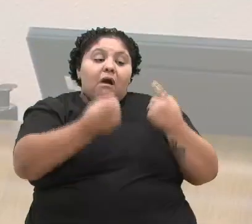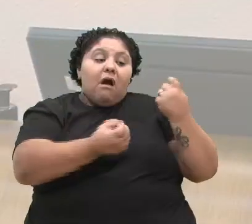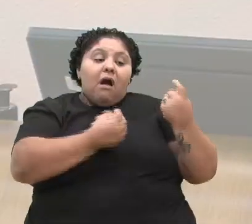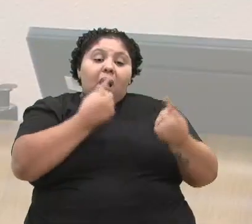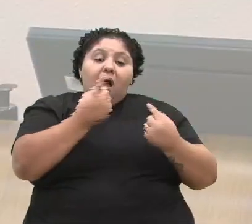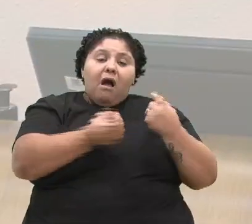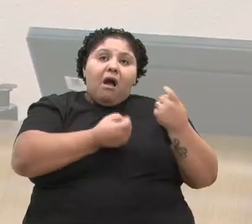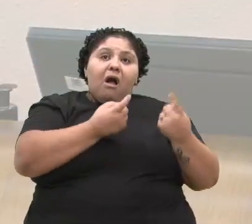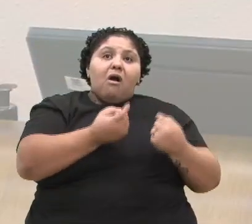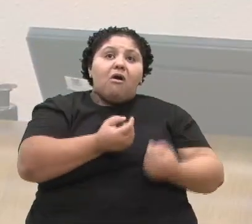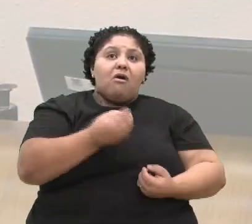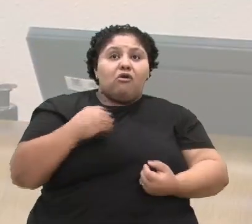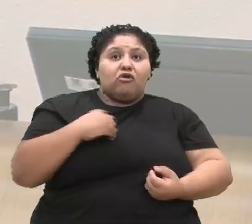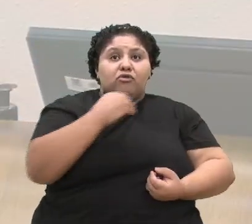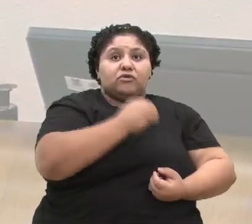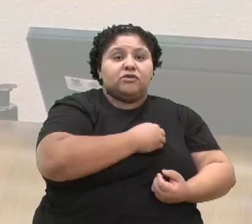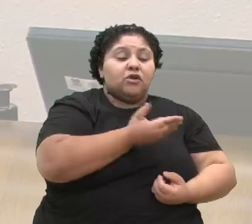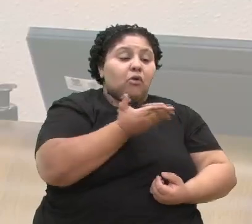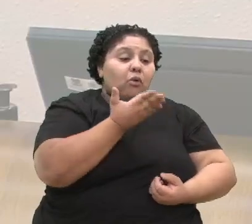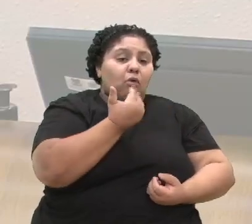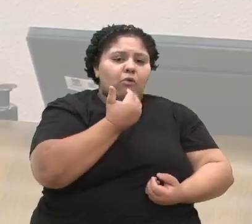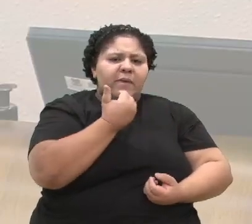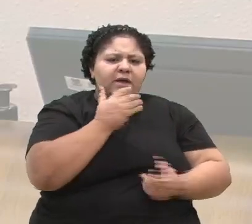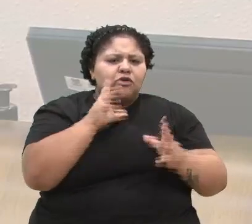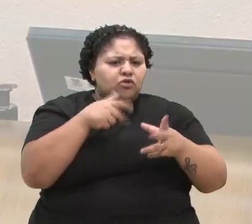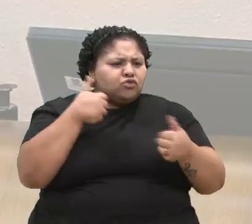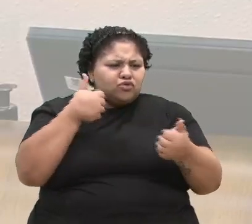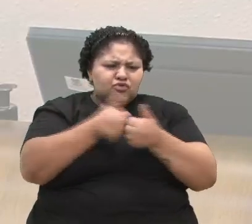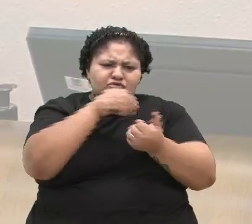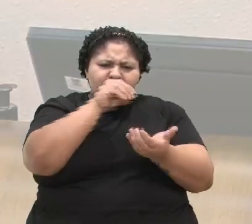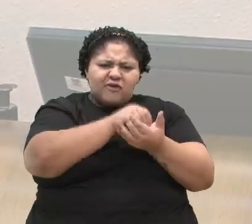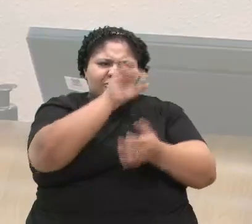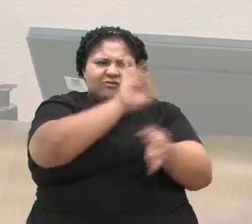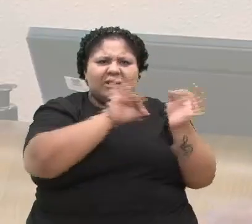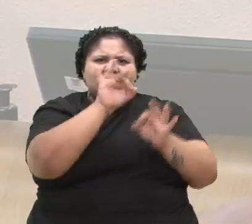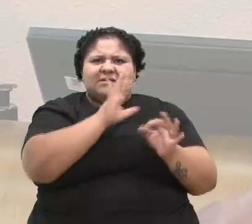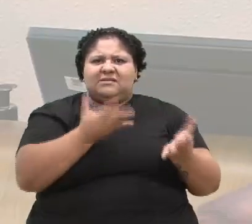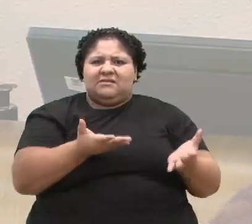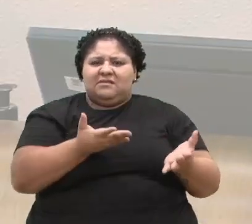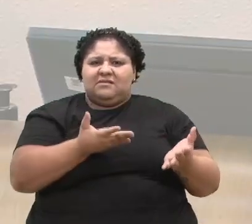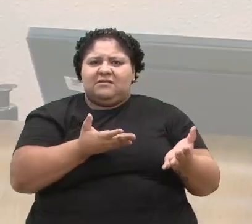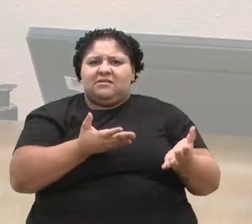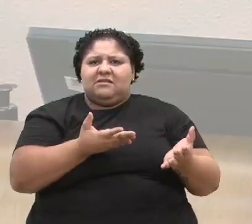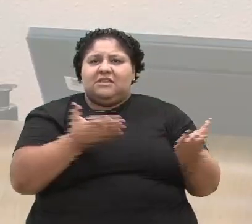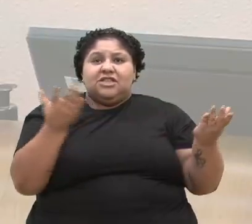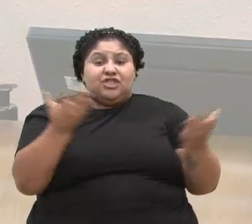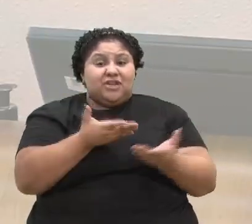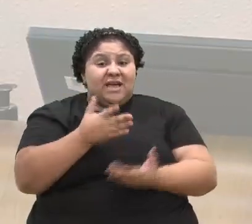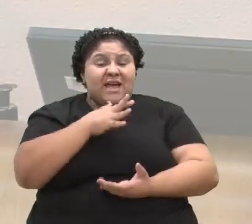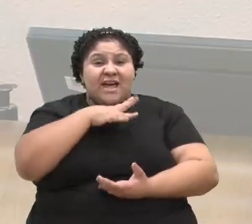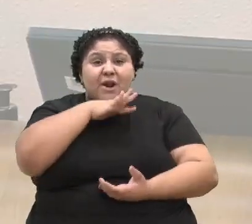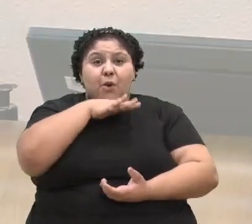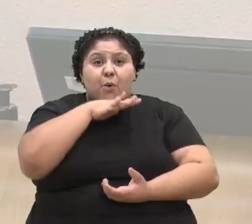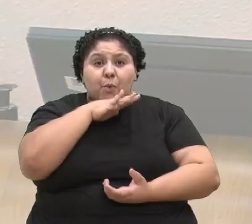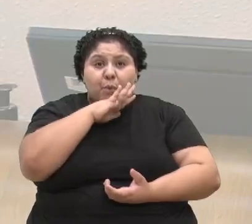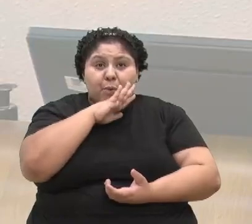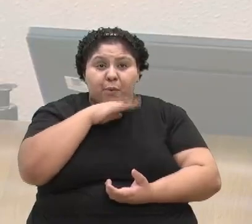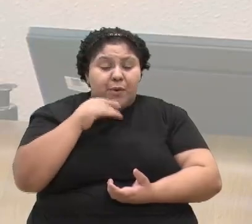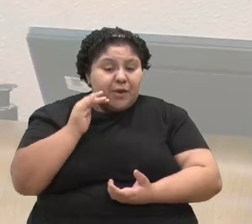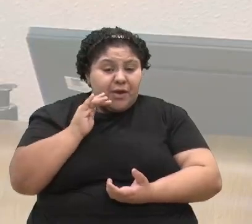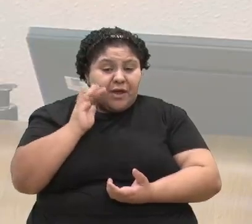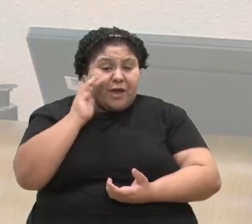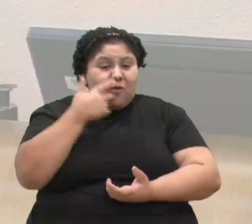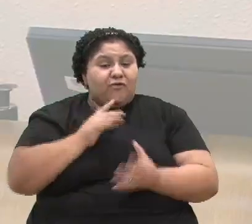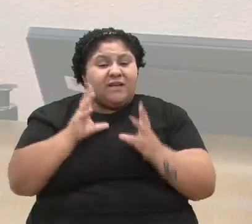estavam jantam todos juntos. É uma falta de organização. Então, assim, se já é ruim e ainda acontece tudo